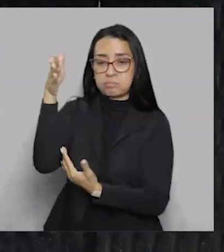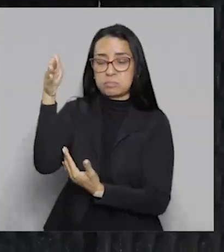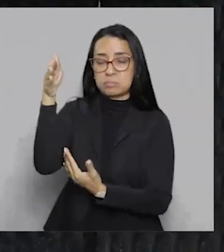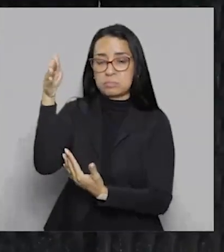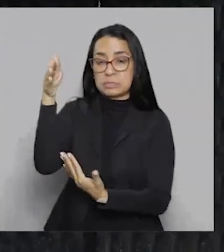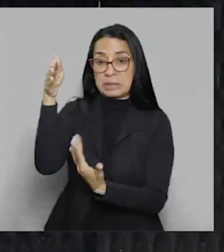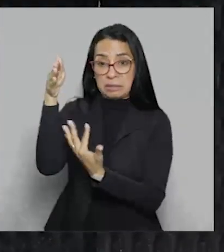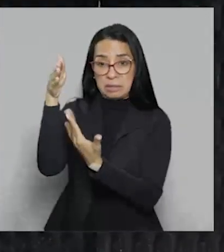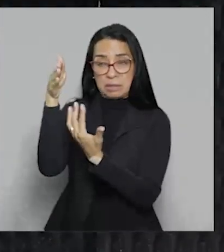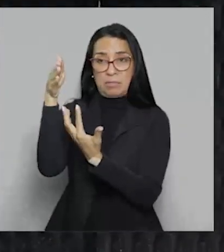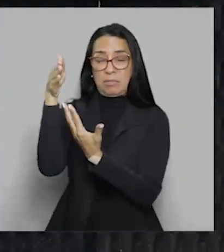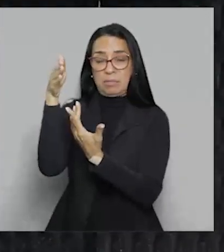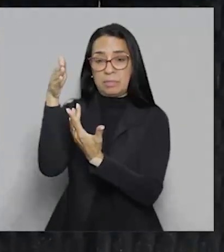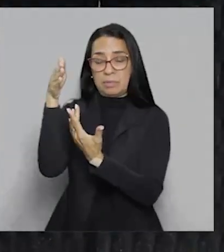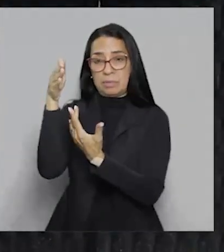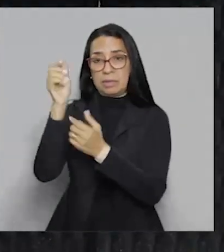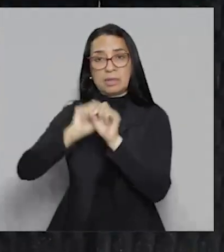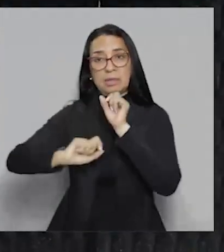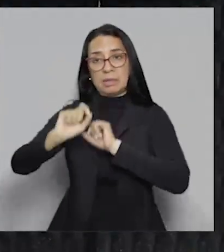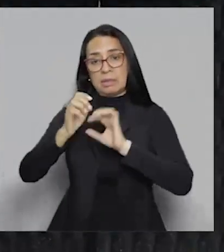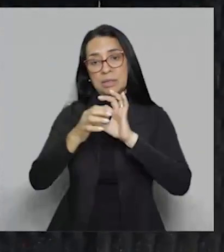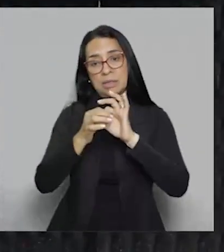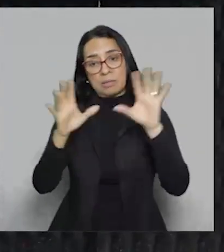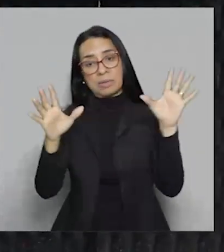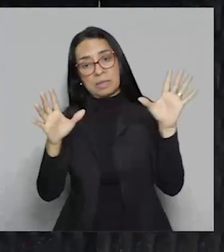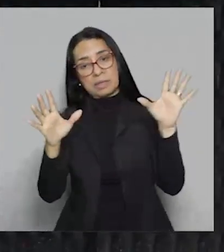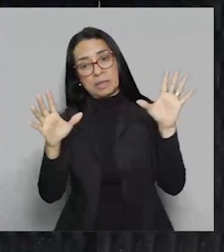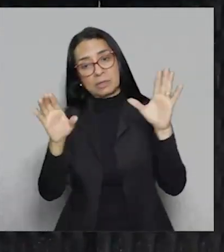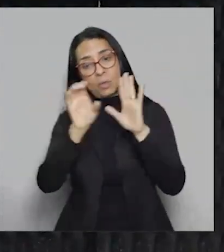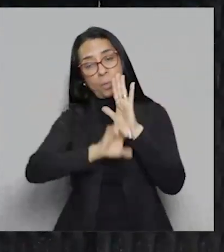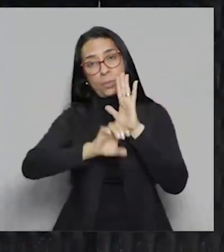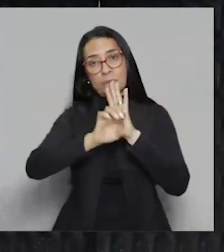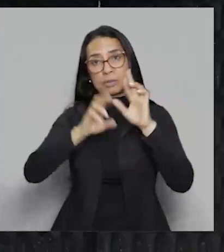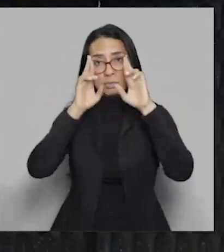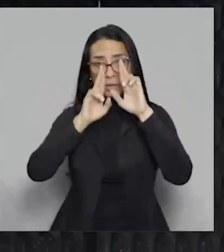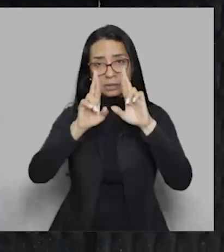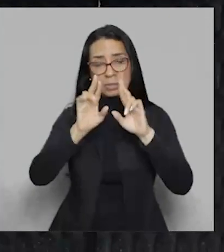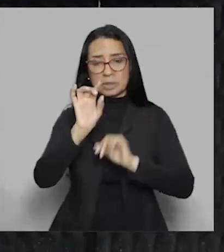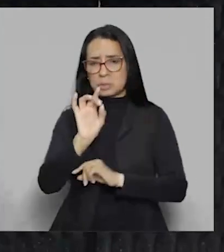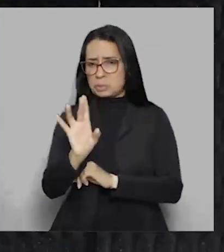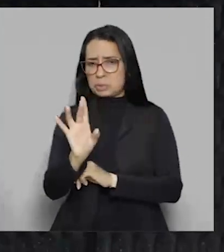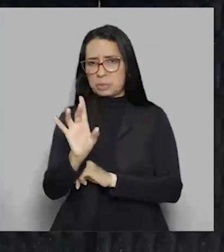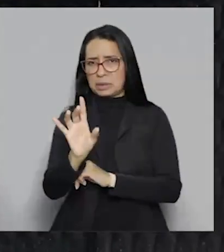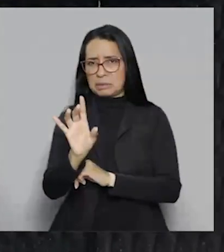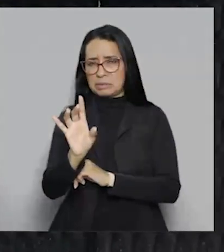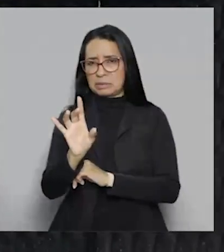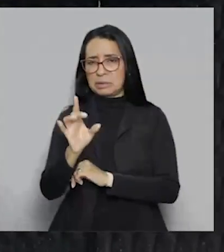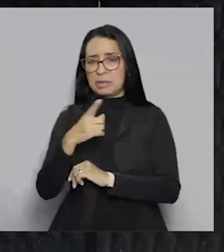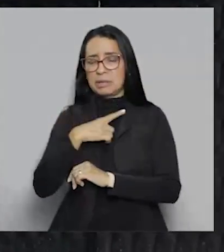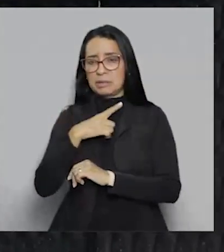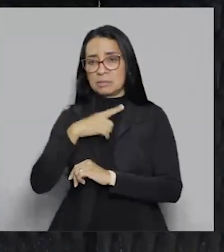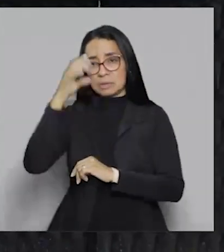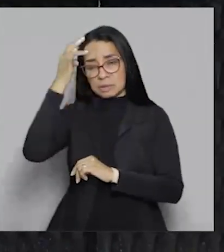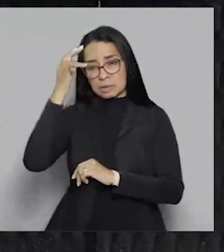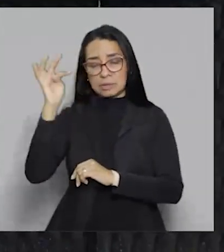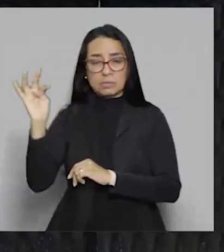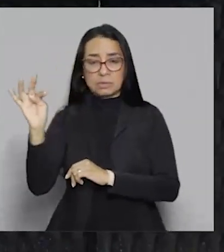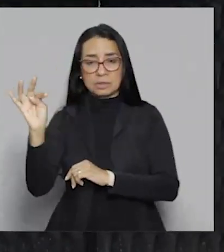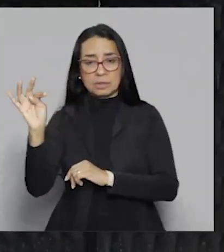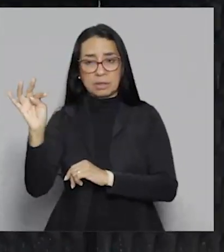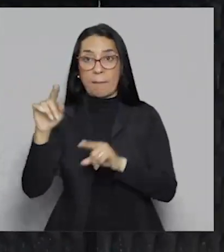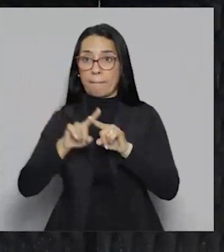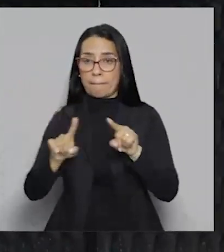ou esse conceito de respeito, ele só existe metaforicamente, só verbalmente, e na prática é uma outra realidade, onde a realidade é